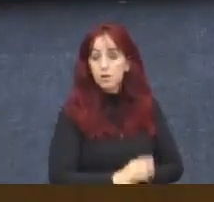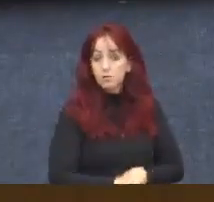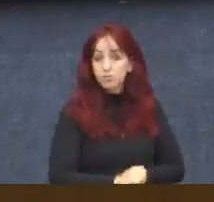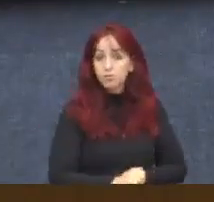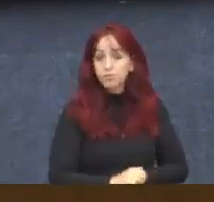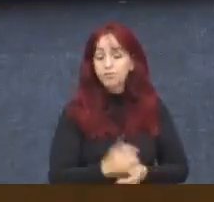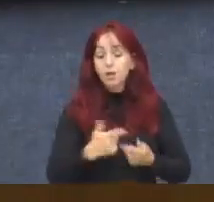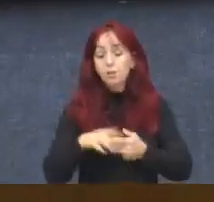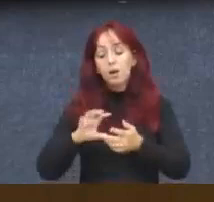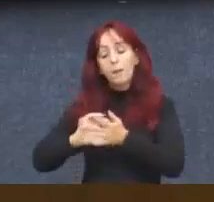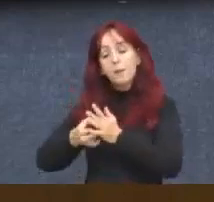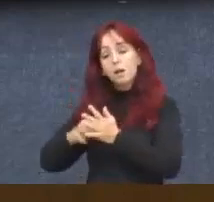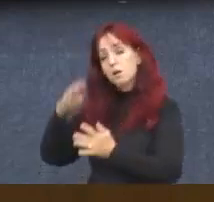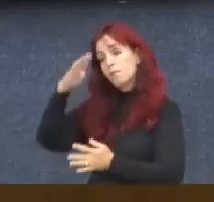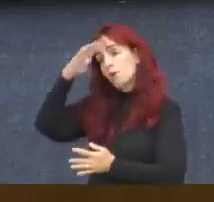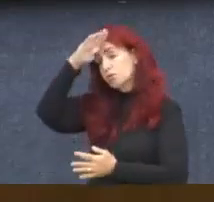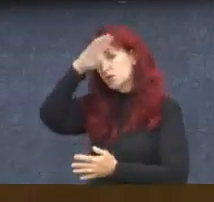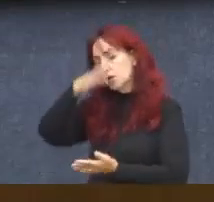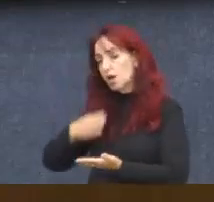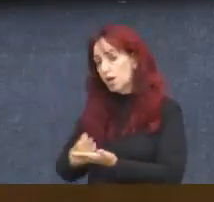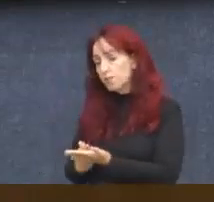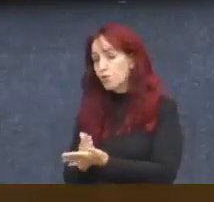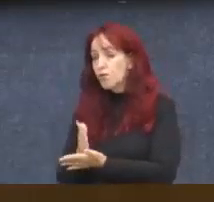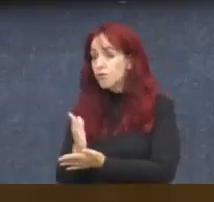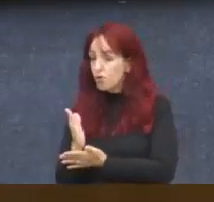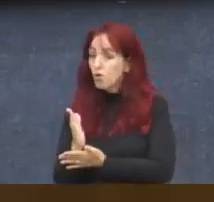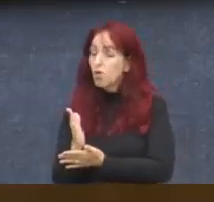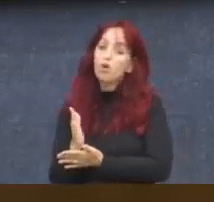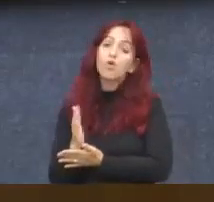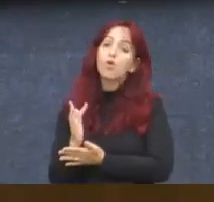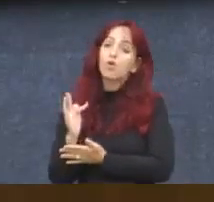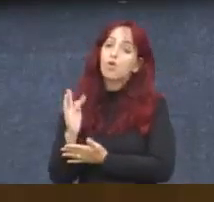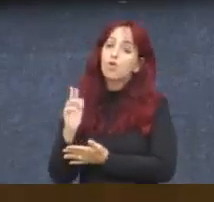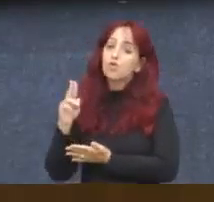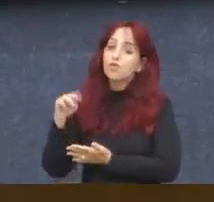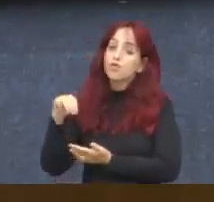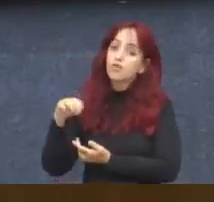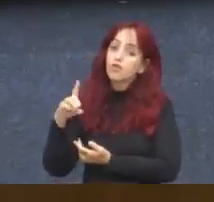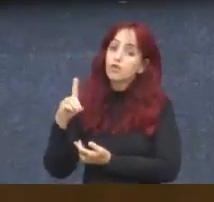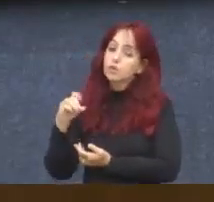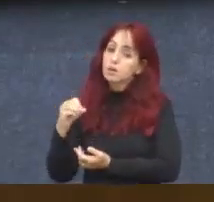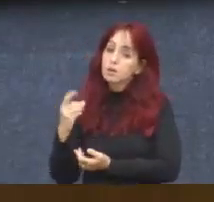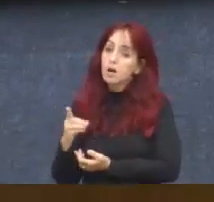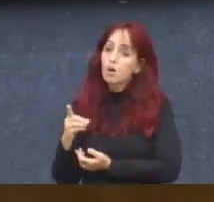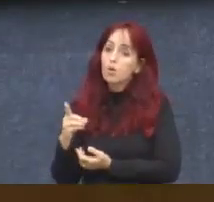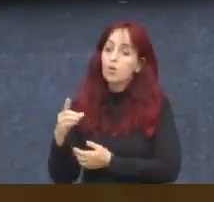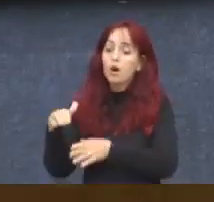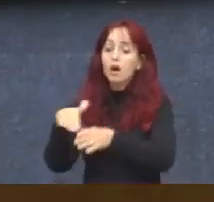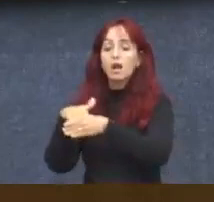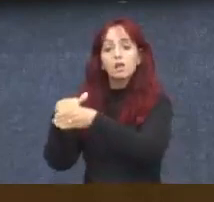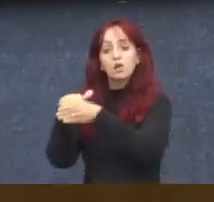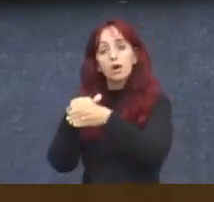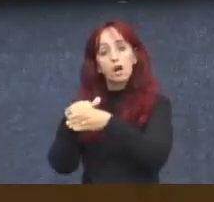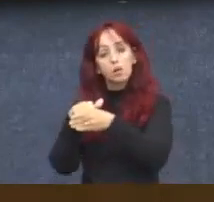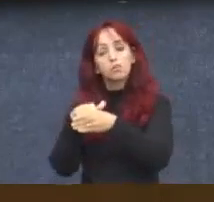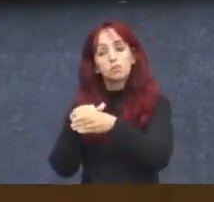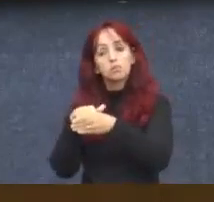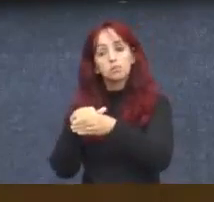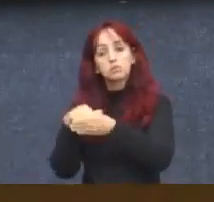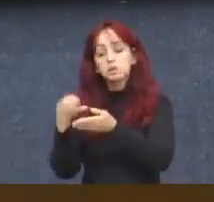Bolsonaro aprovou o fundão eleitoral, que destina os recursos para as